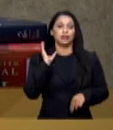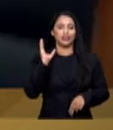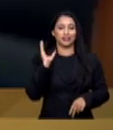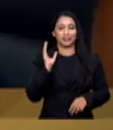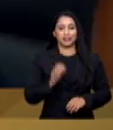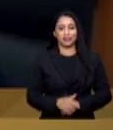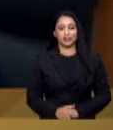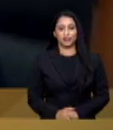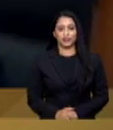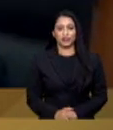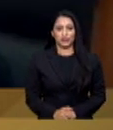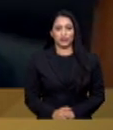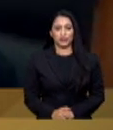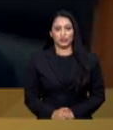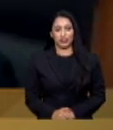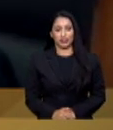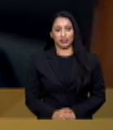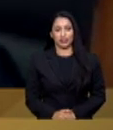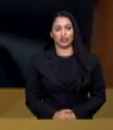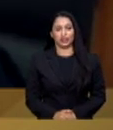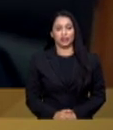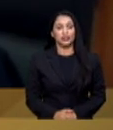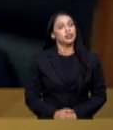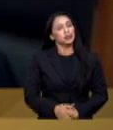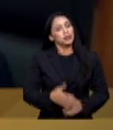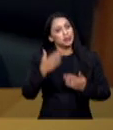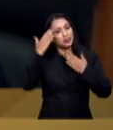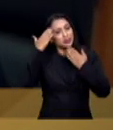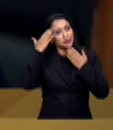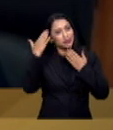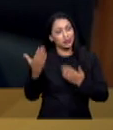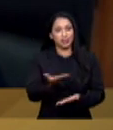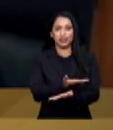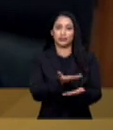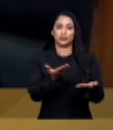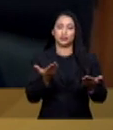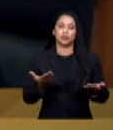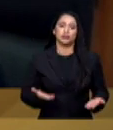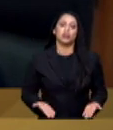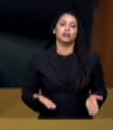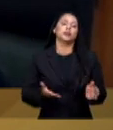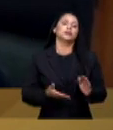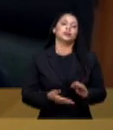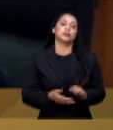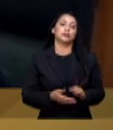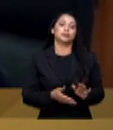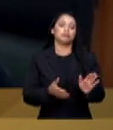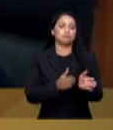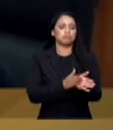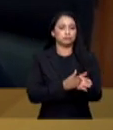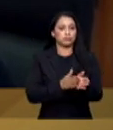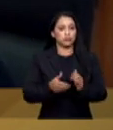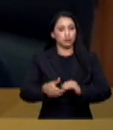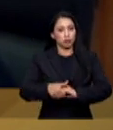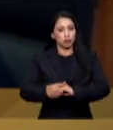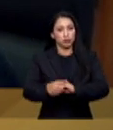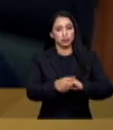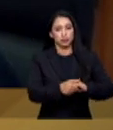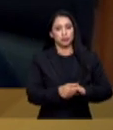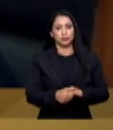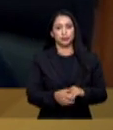Obrigada, senhor presidente. A todos cumprimento, na pessoa de vossa excelência,